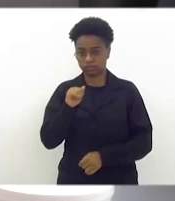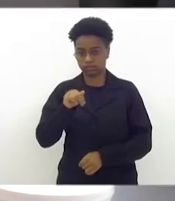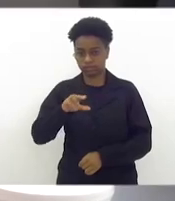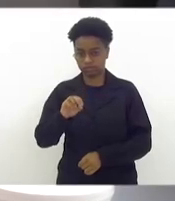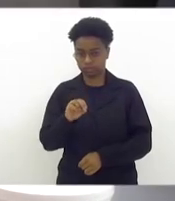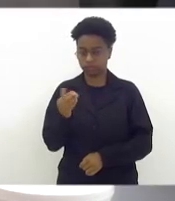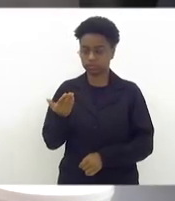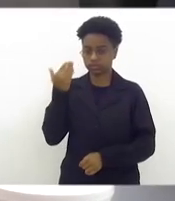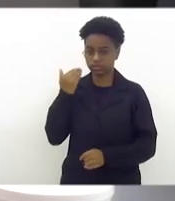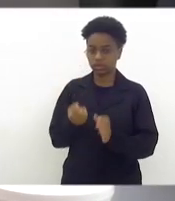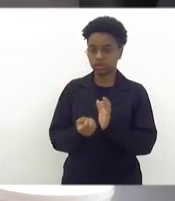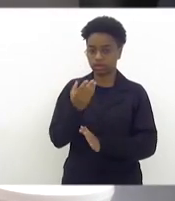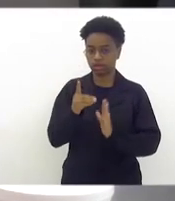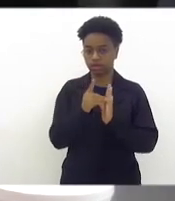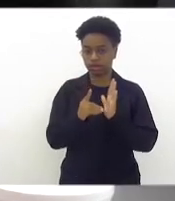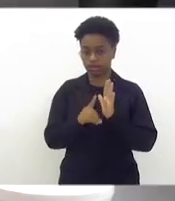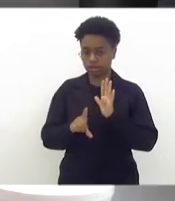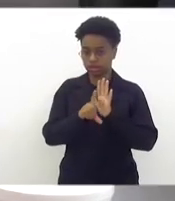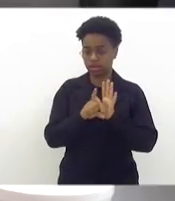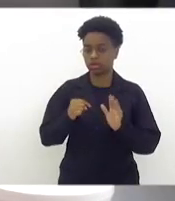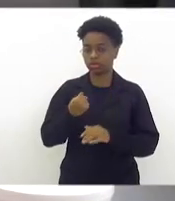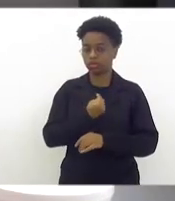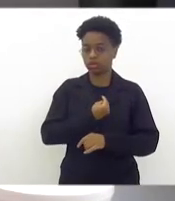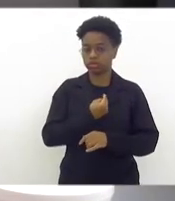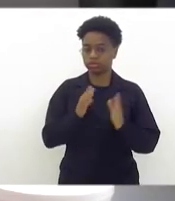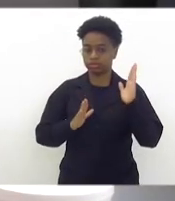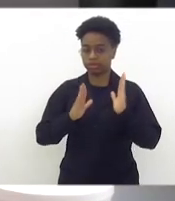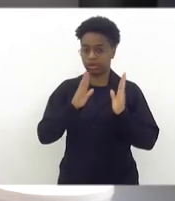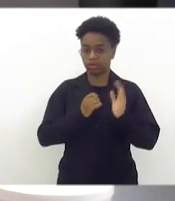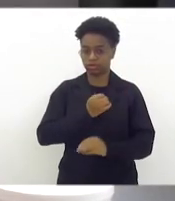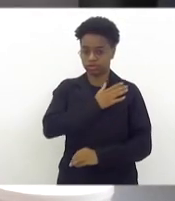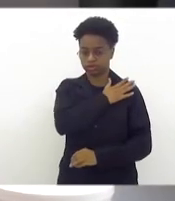por decreto-lei. Estávamos em ampla ditadura.